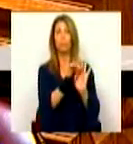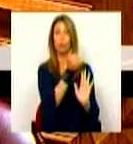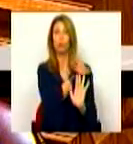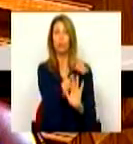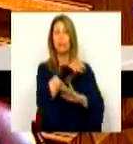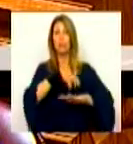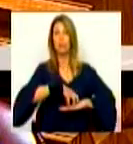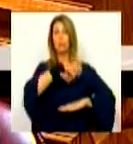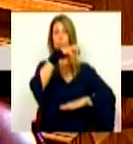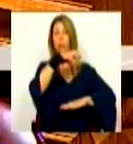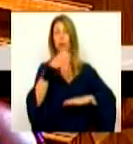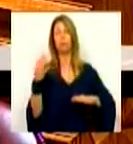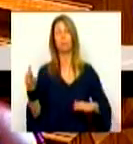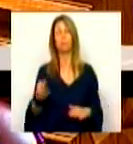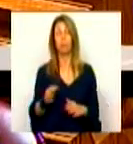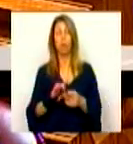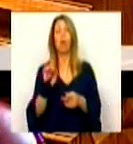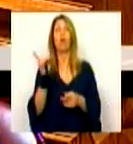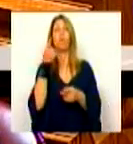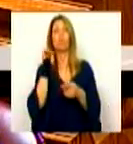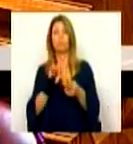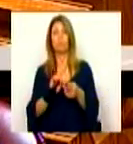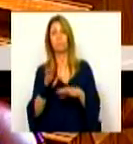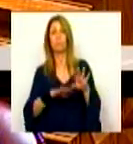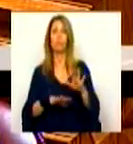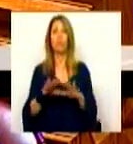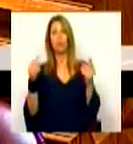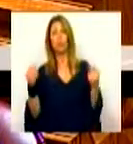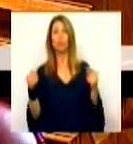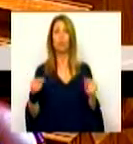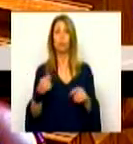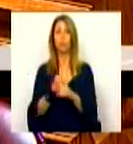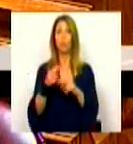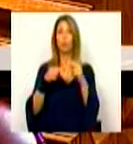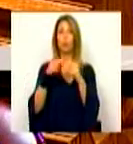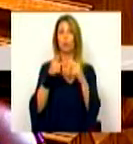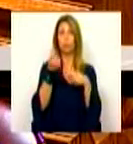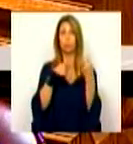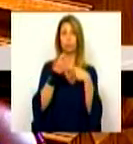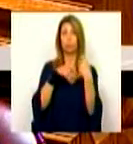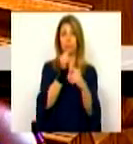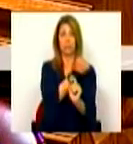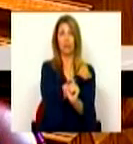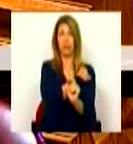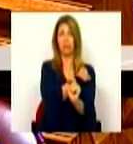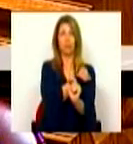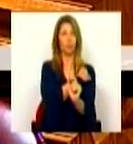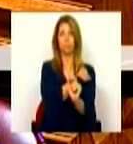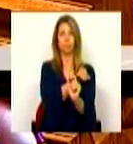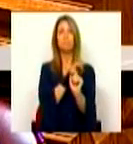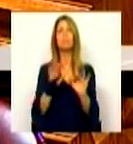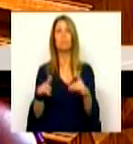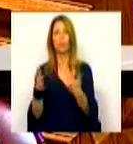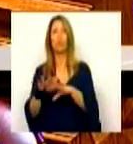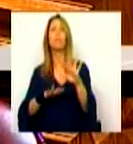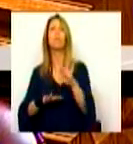imobiliários que, em vez de fazerem apenas a construção e venda dos imóveis, podem proceder